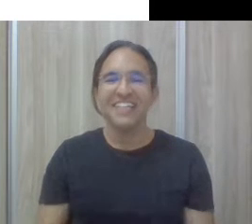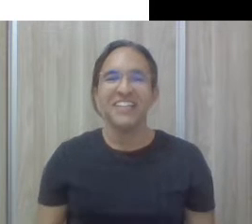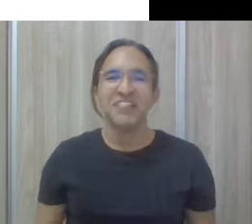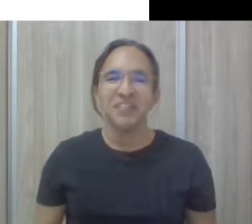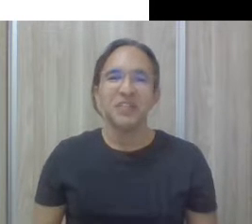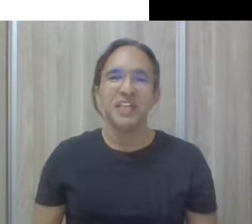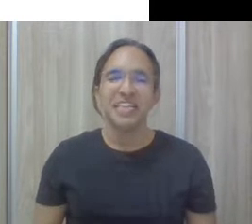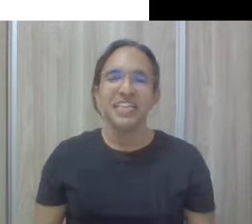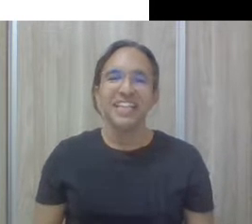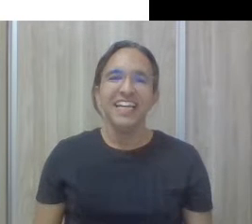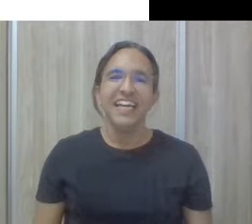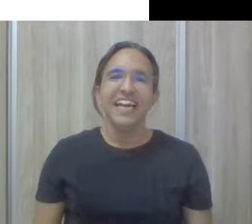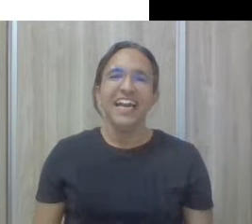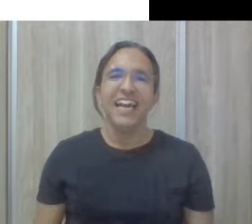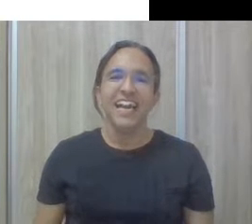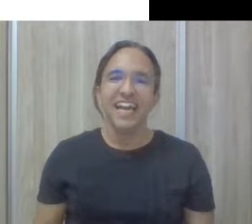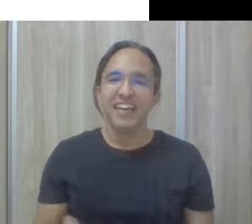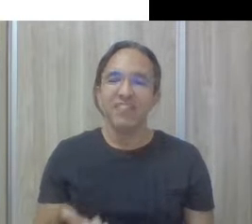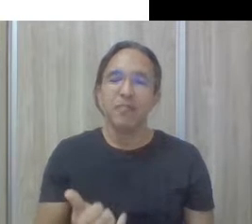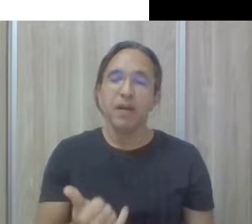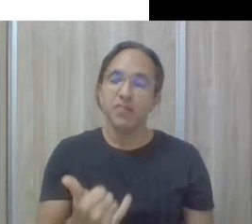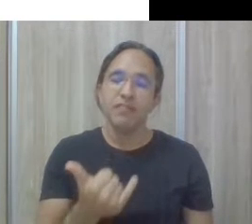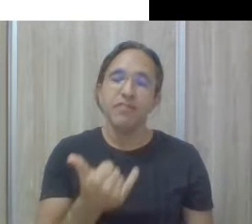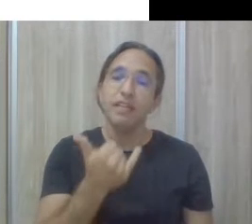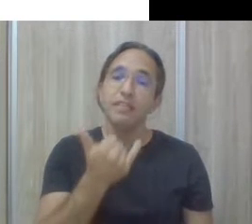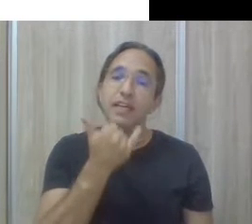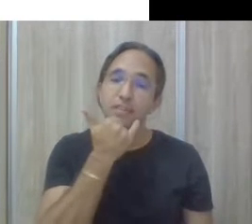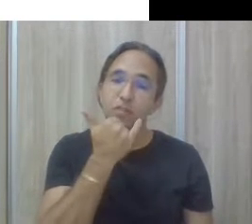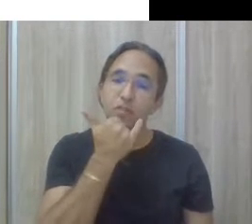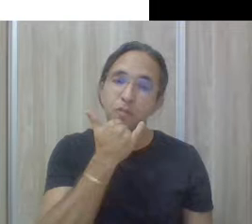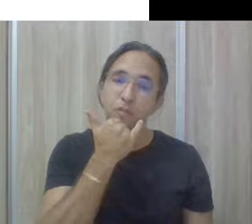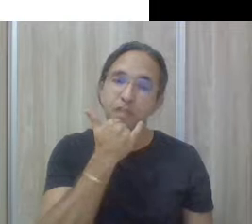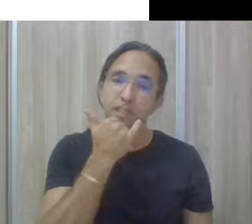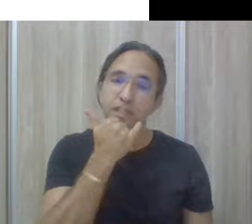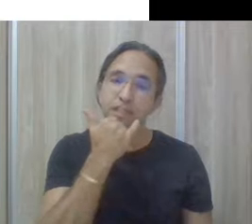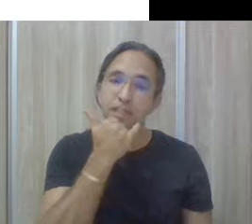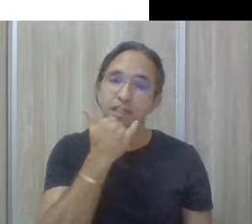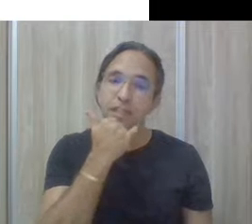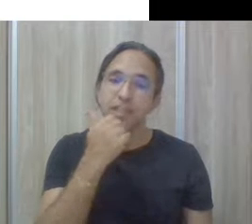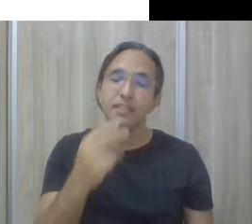A gente termina por aqui. Mais uma vez, desculpe